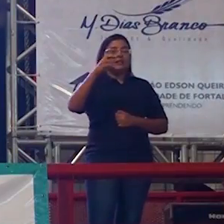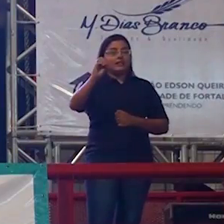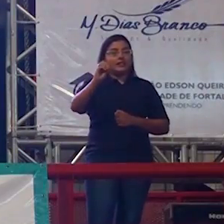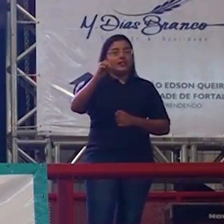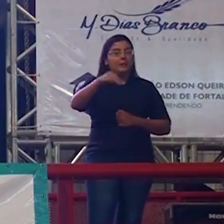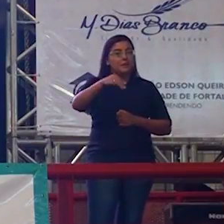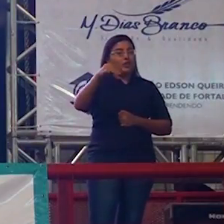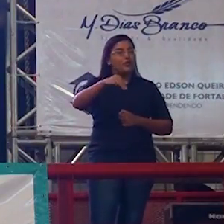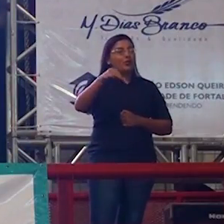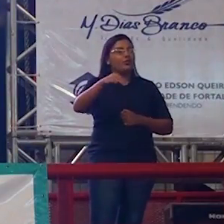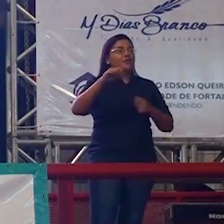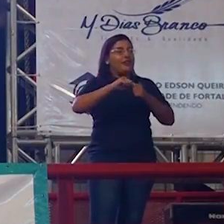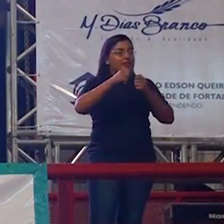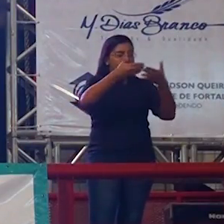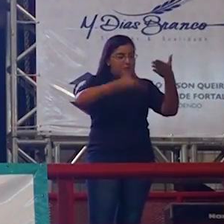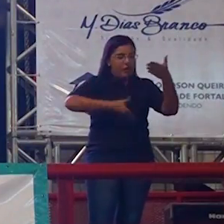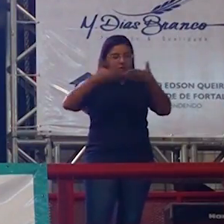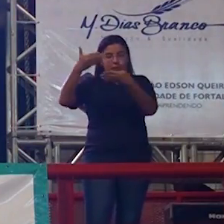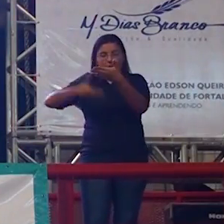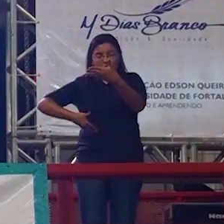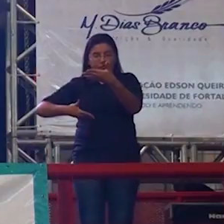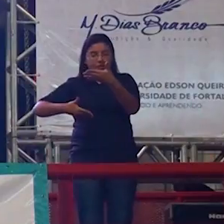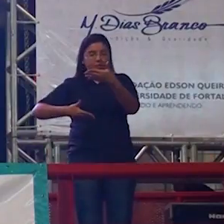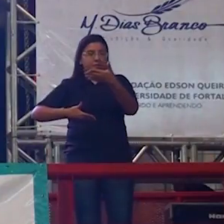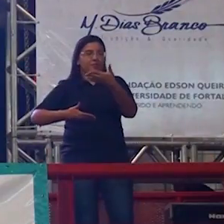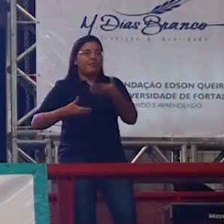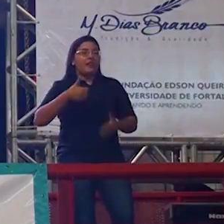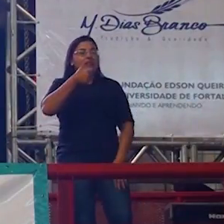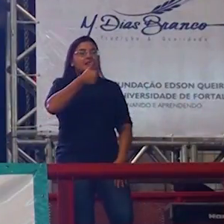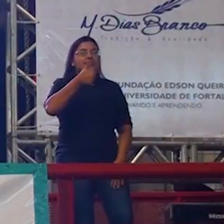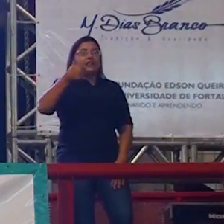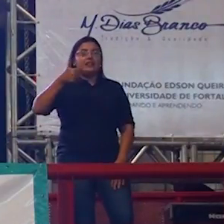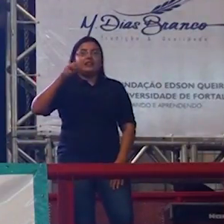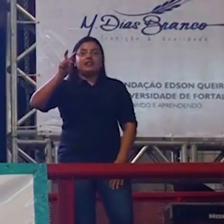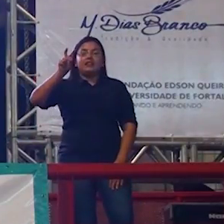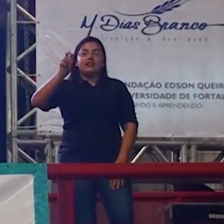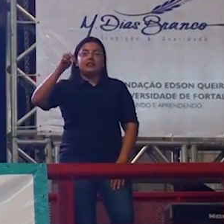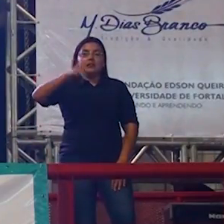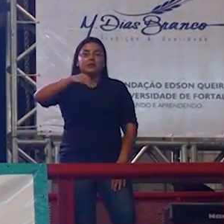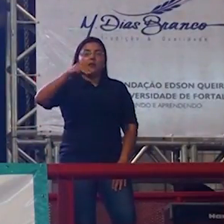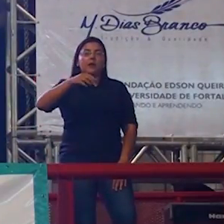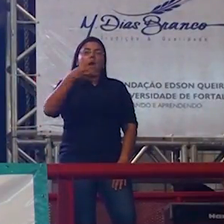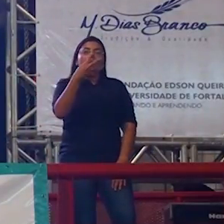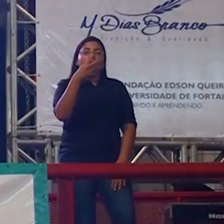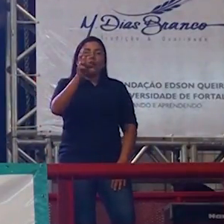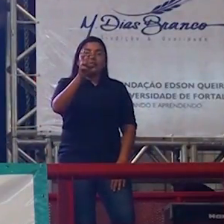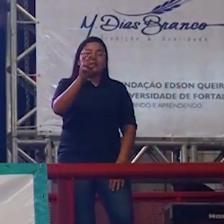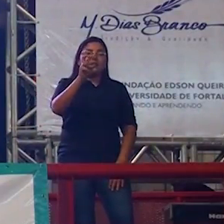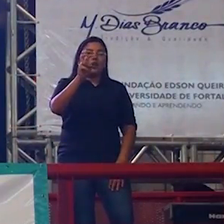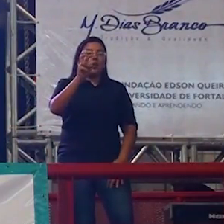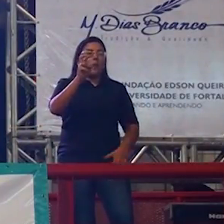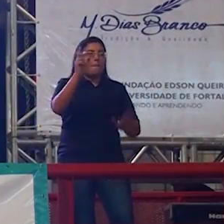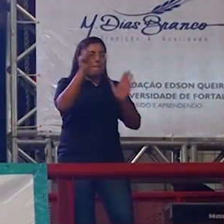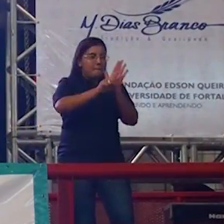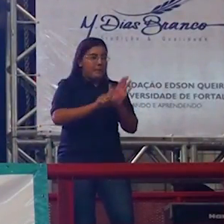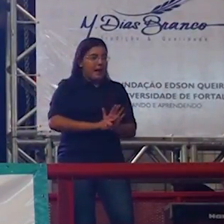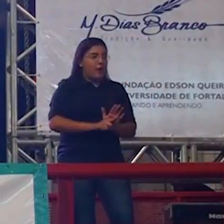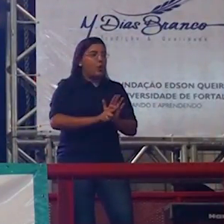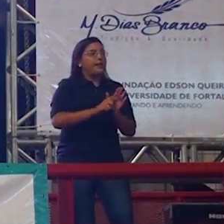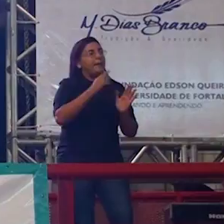para fazer as outras 2 provas. 115 minutos para 45 questões de humanas,